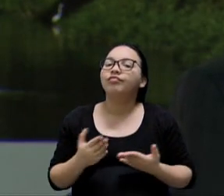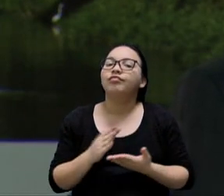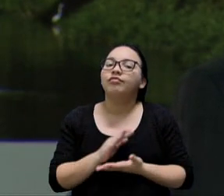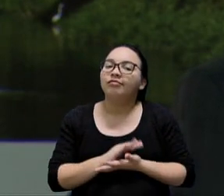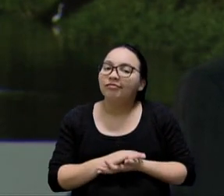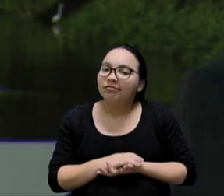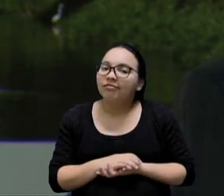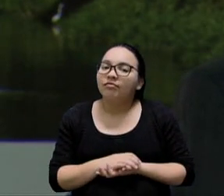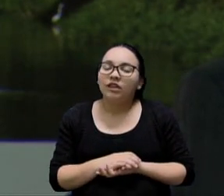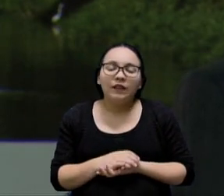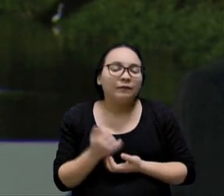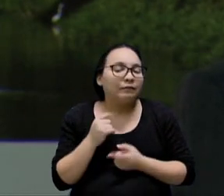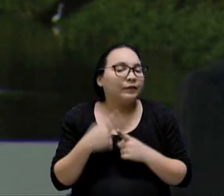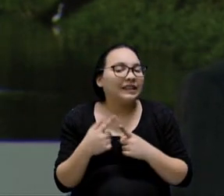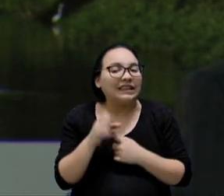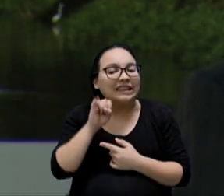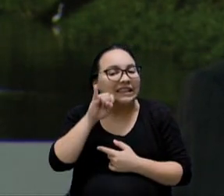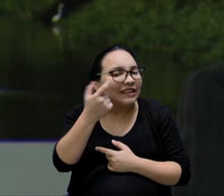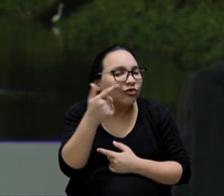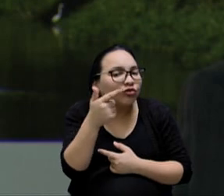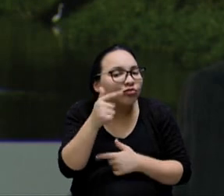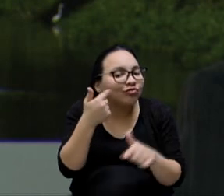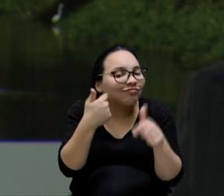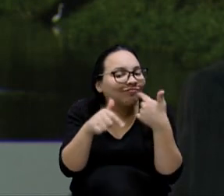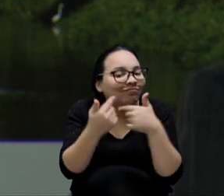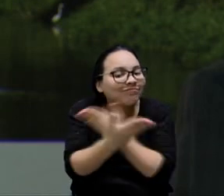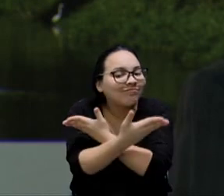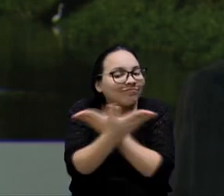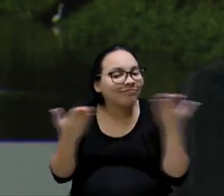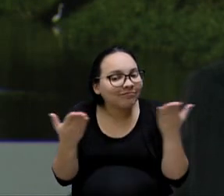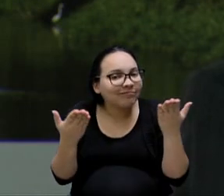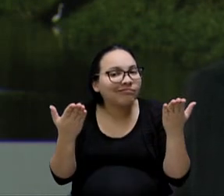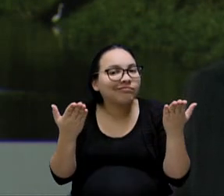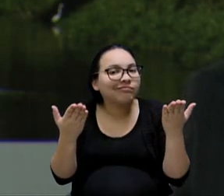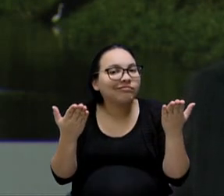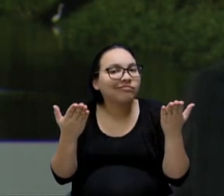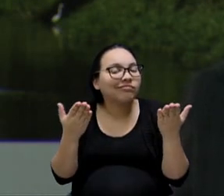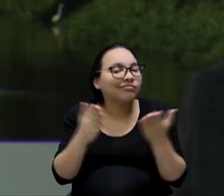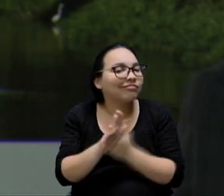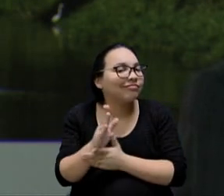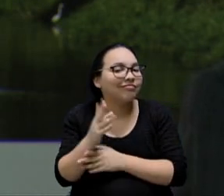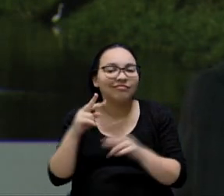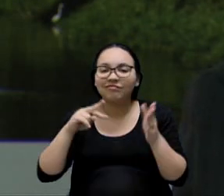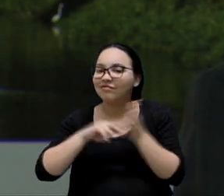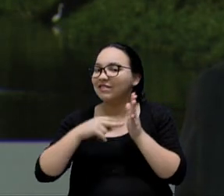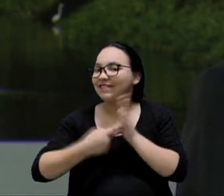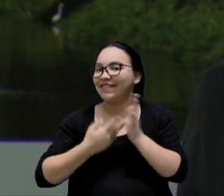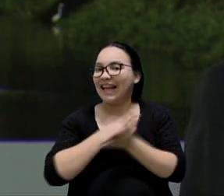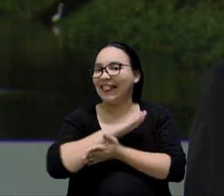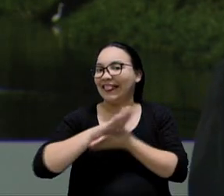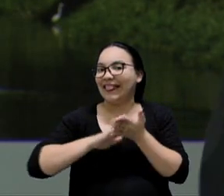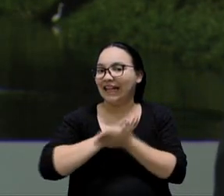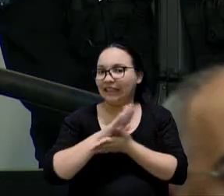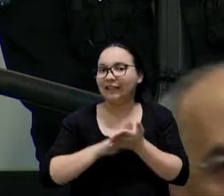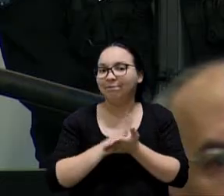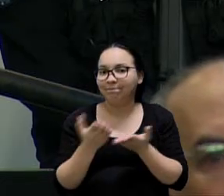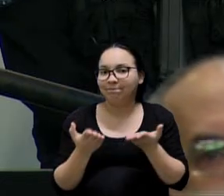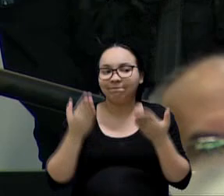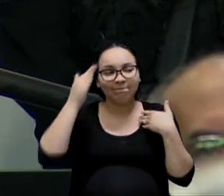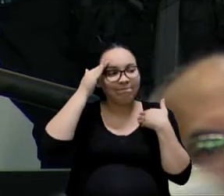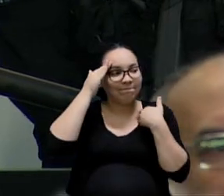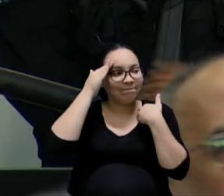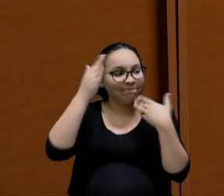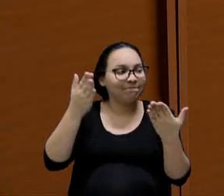porque, sem o trabalho de vocês, eu não significo nada. Muito obrigado.